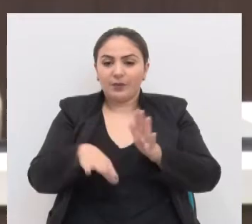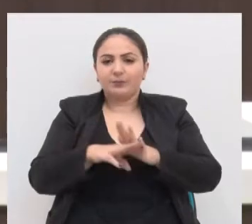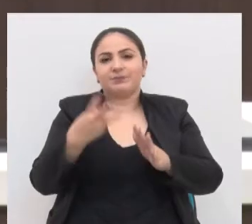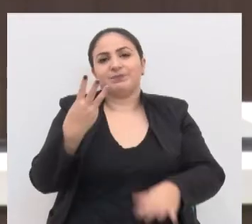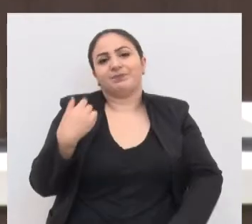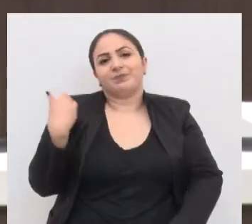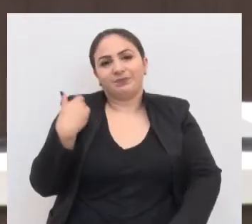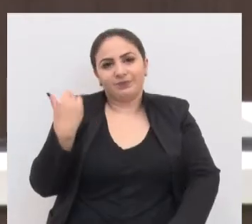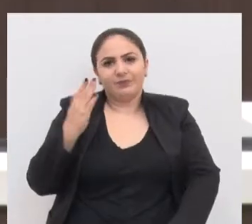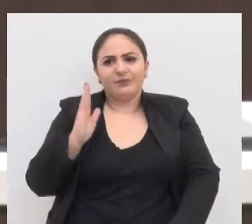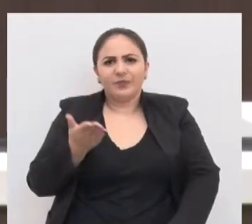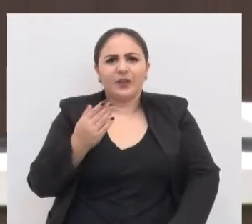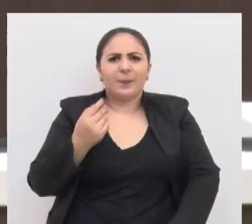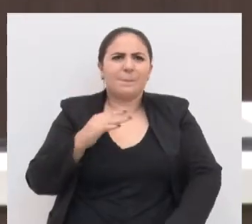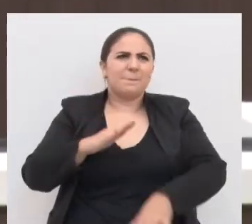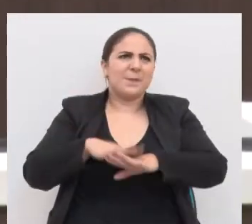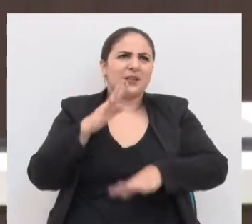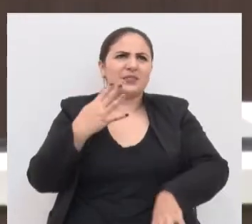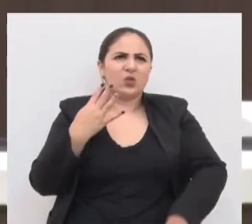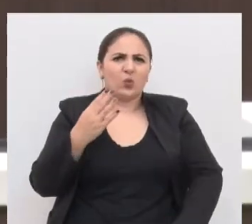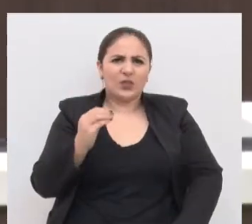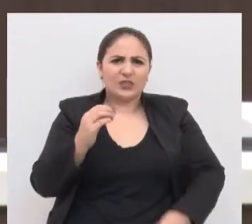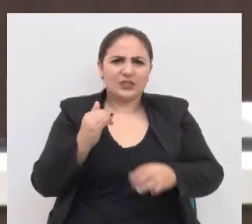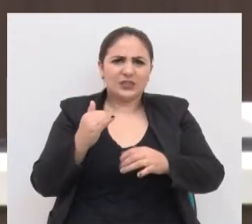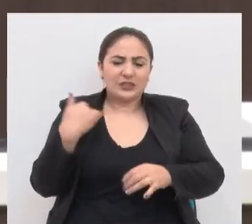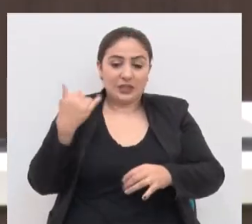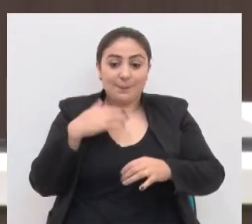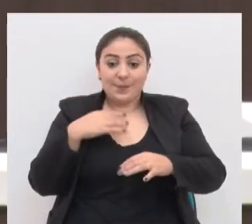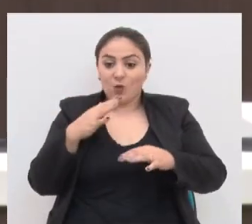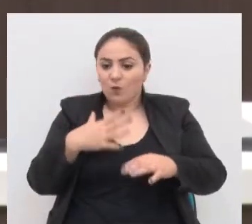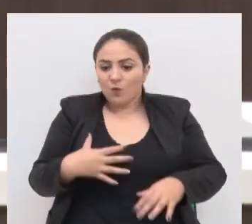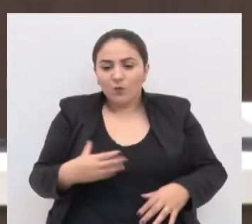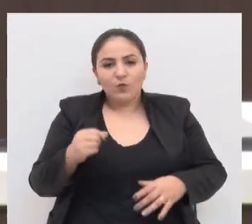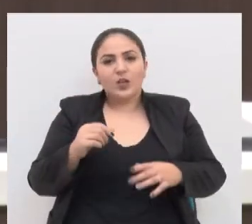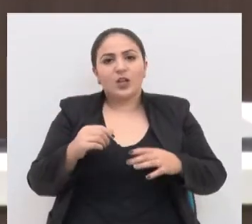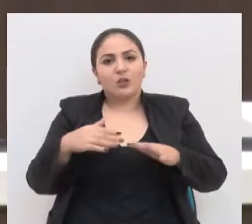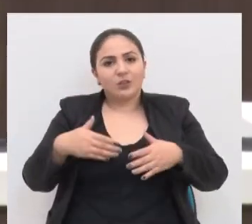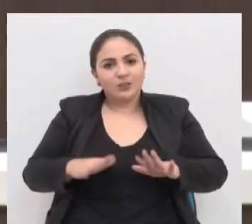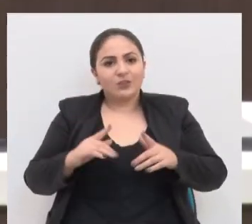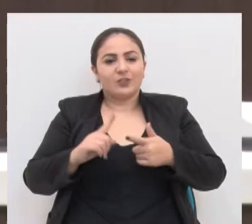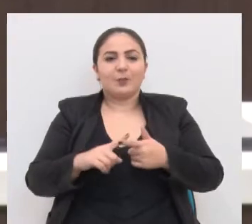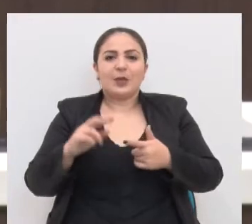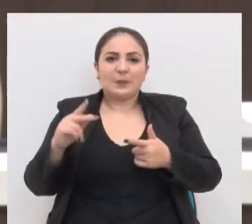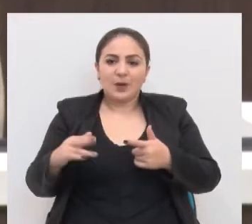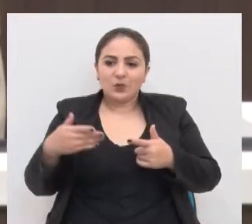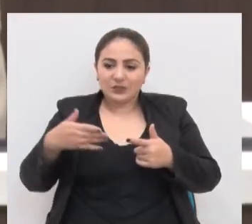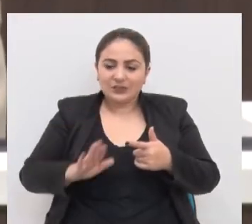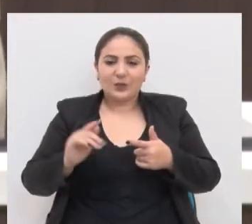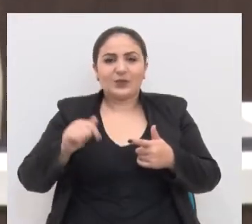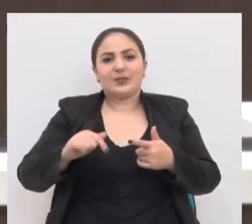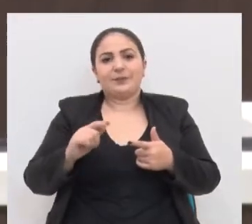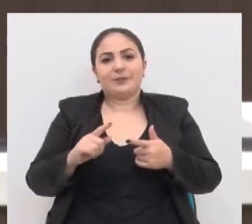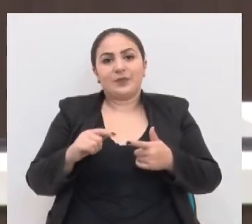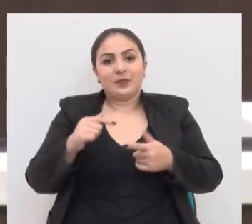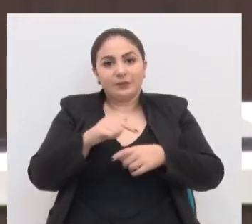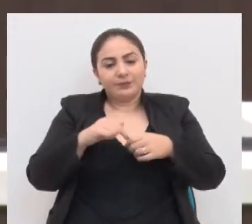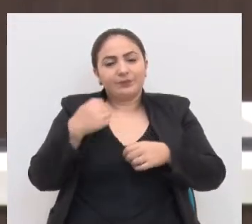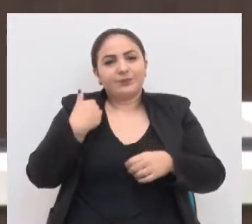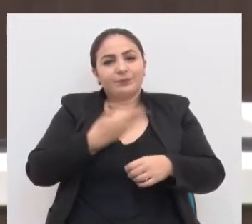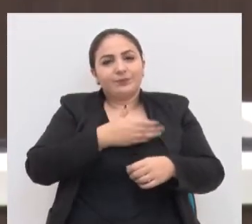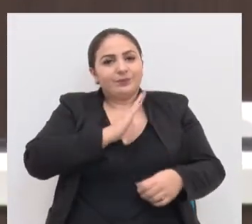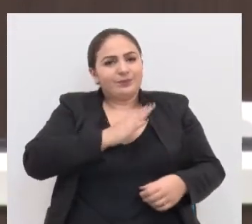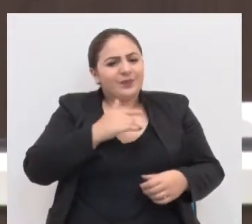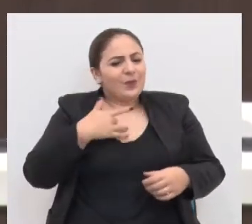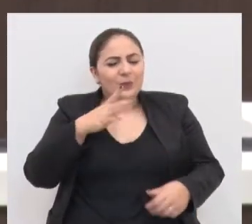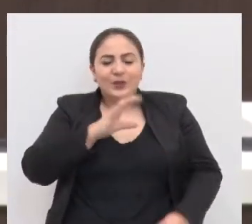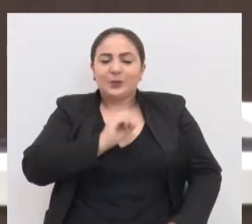Cheguei aqui com 3 anos de idade, já estou aqui há mais de 40 anos, mas meus filhos nasceram aqui, meus irmãos nasceram aqui, essa é a cidade do nosso